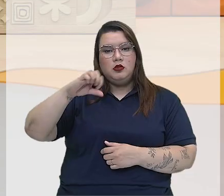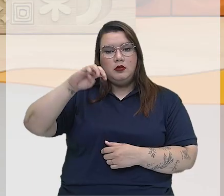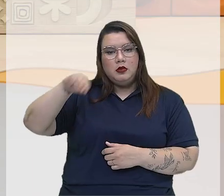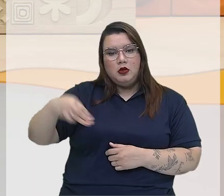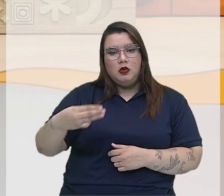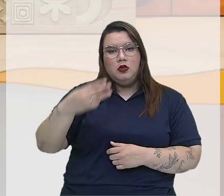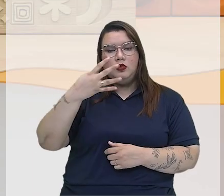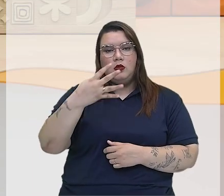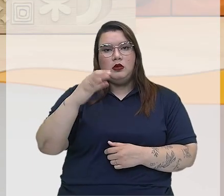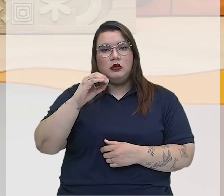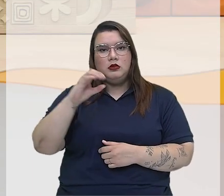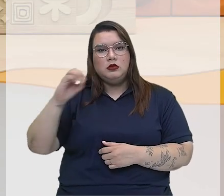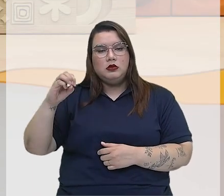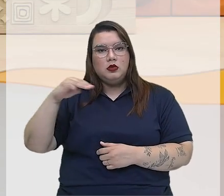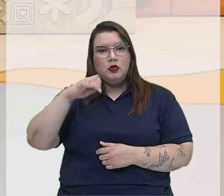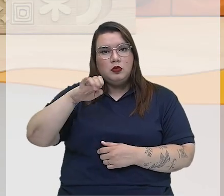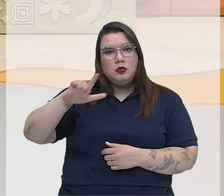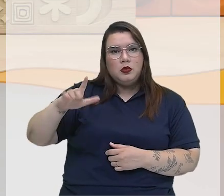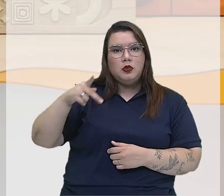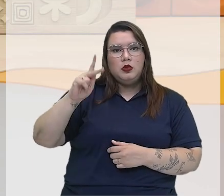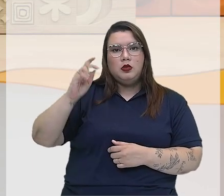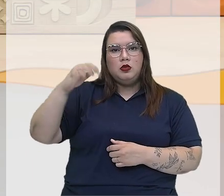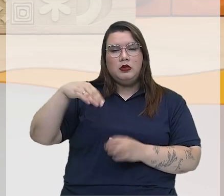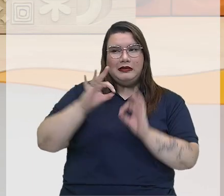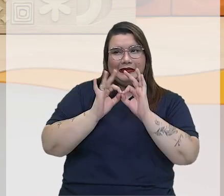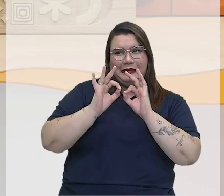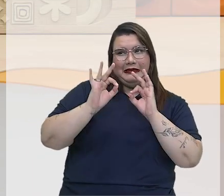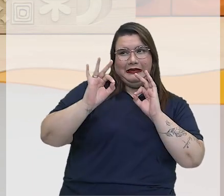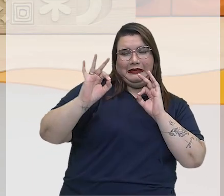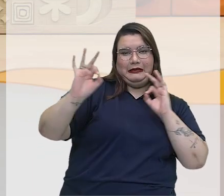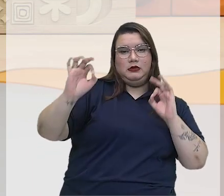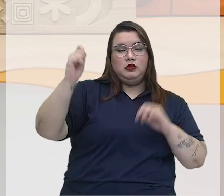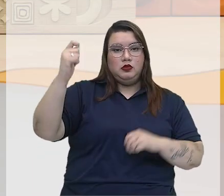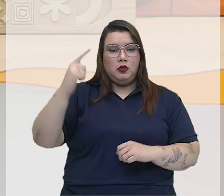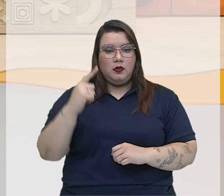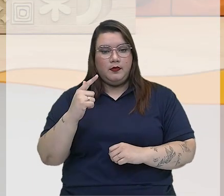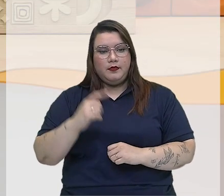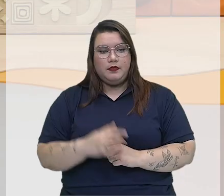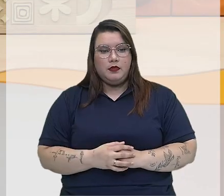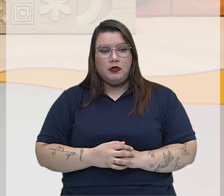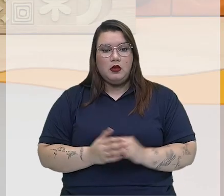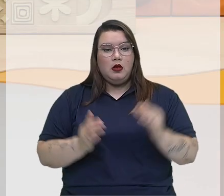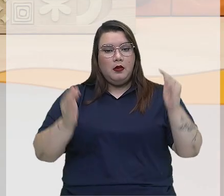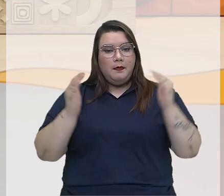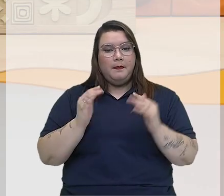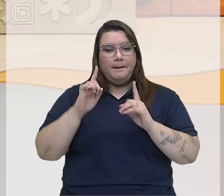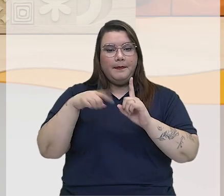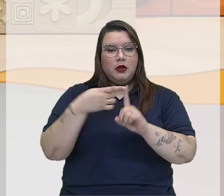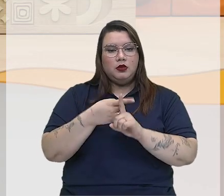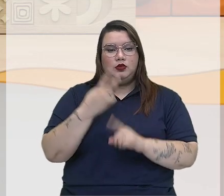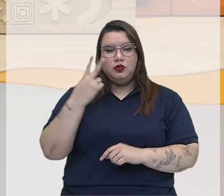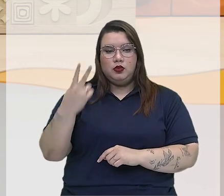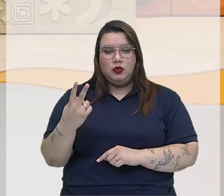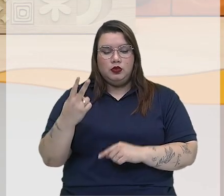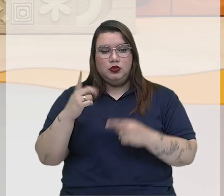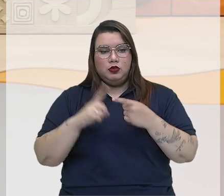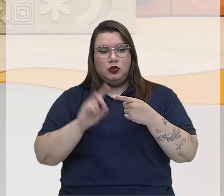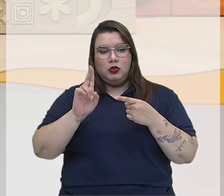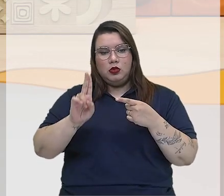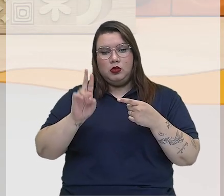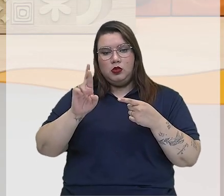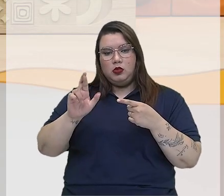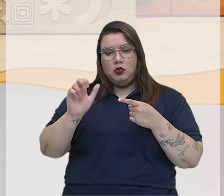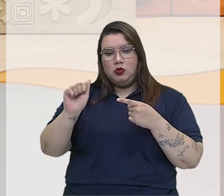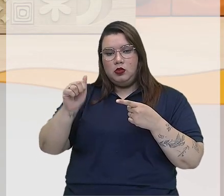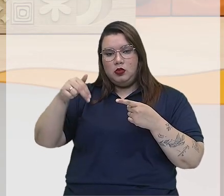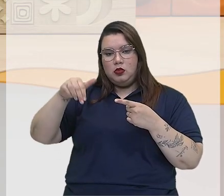1.429.400.000 quilômetros de distância do Sol. Então, está muito mais longe. Temos agora mais 2 planetas. Temos